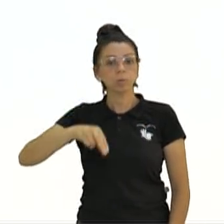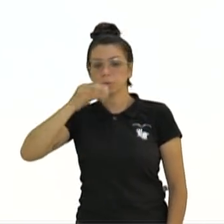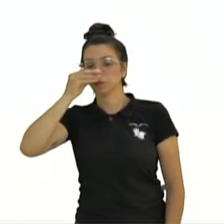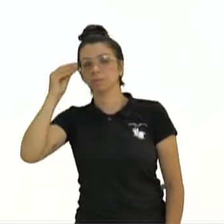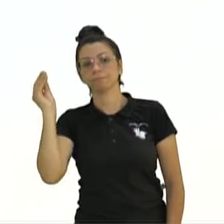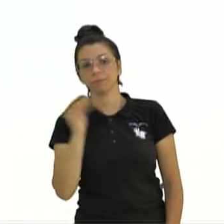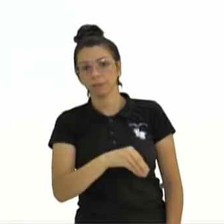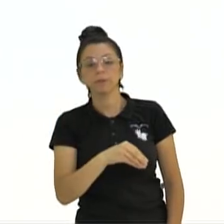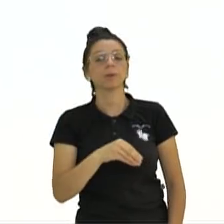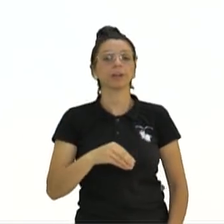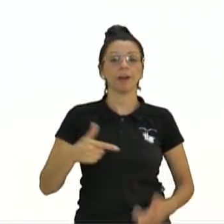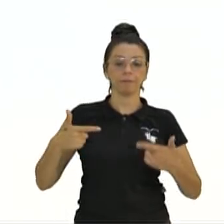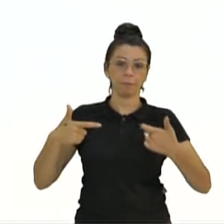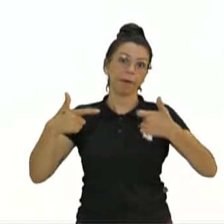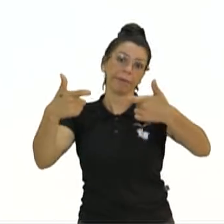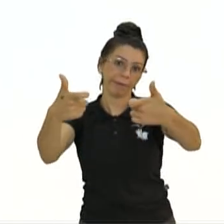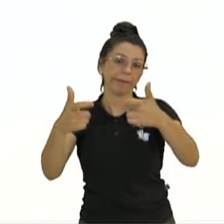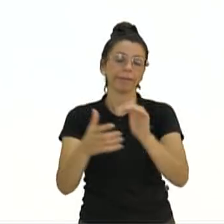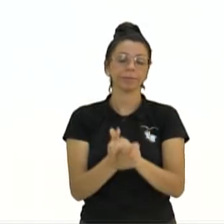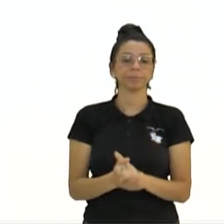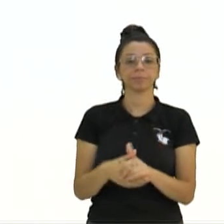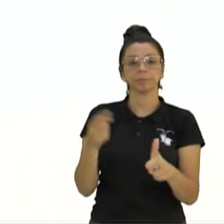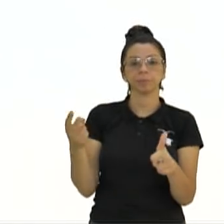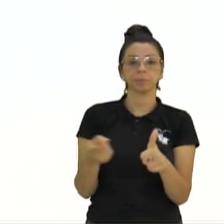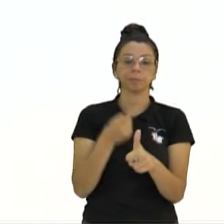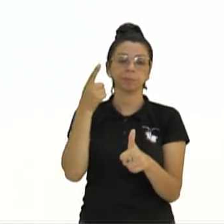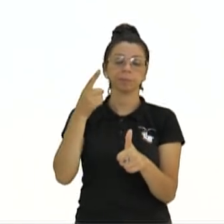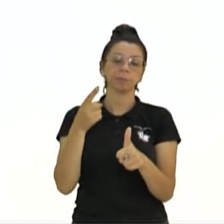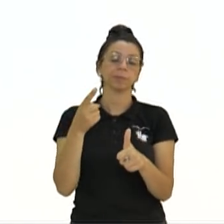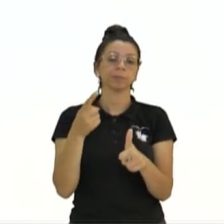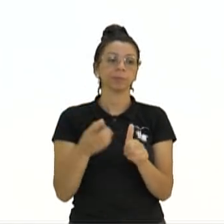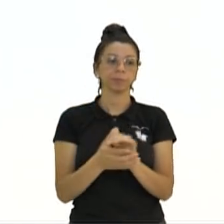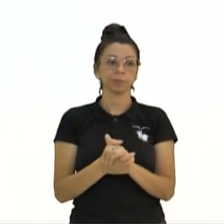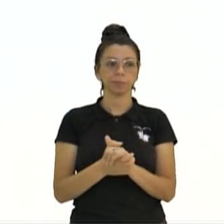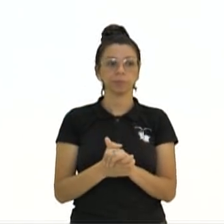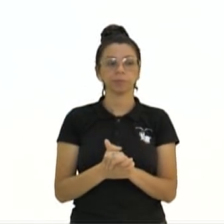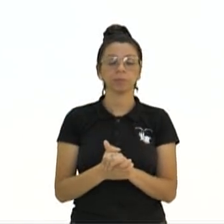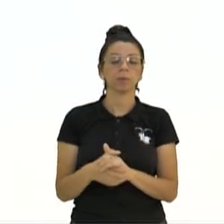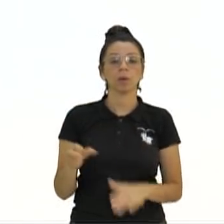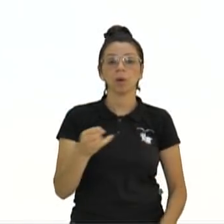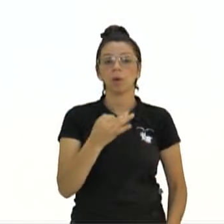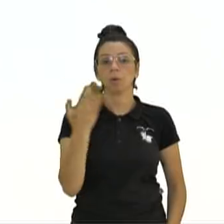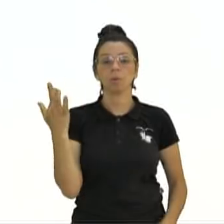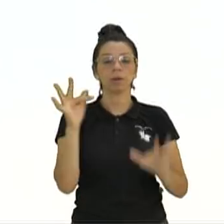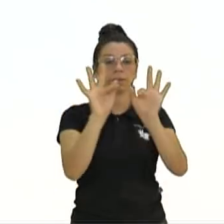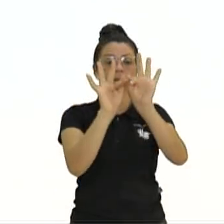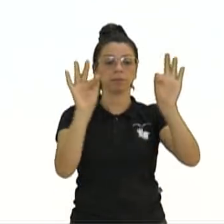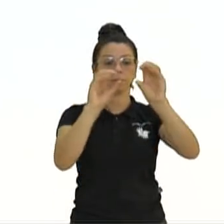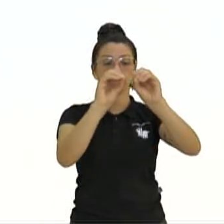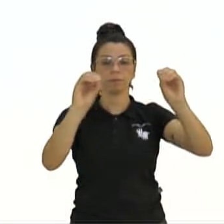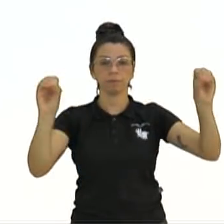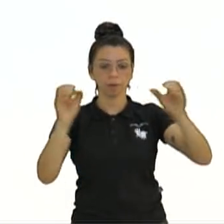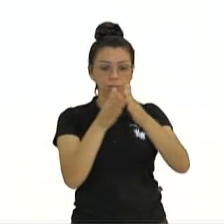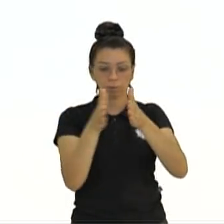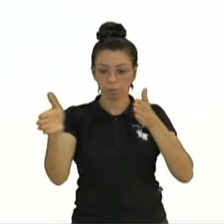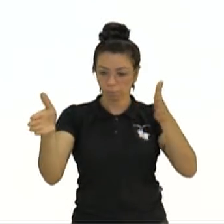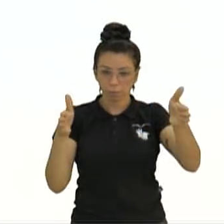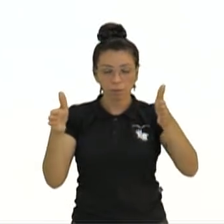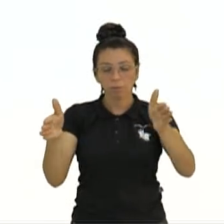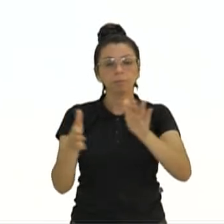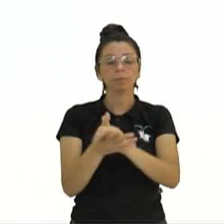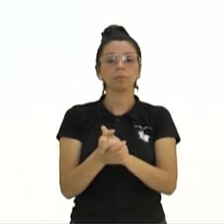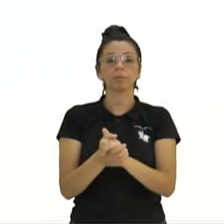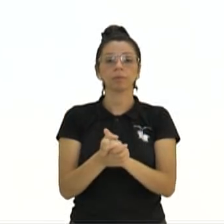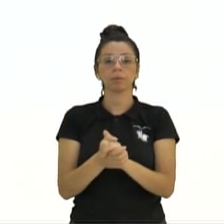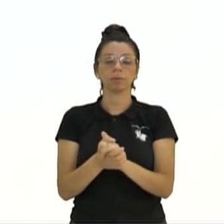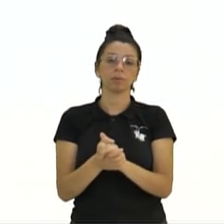batalha. Tudo bem? Questão de número 1. Quantas orações compõem esse período?